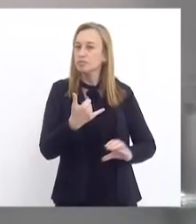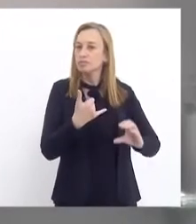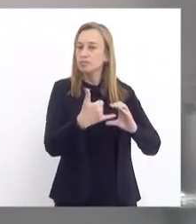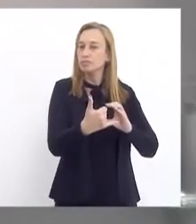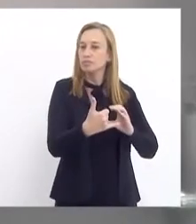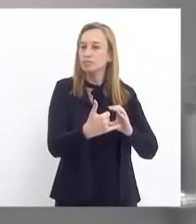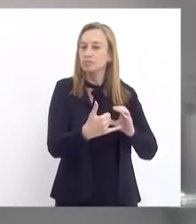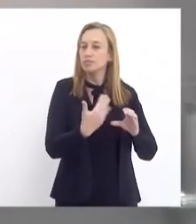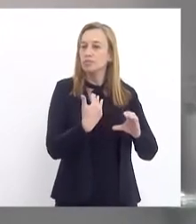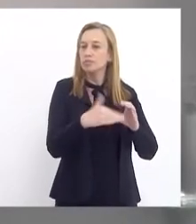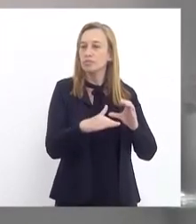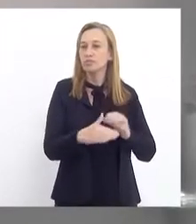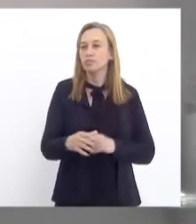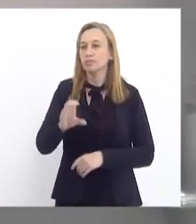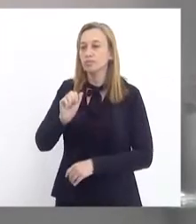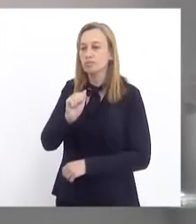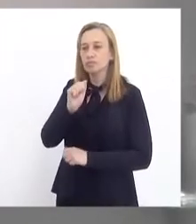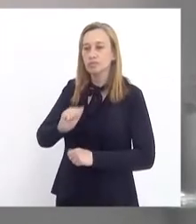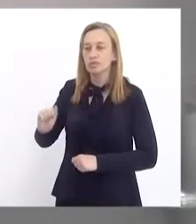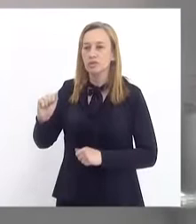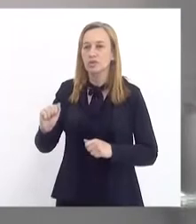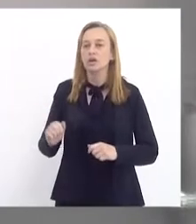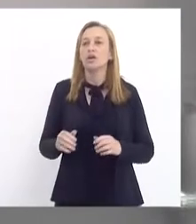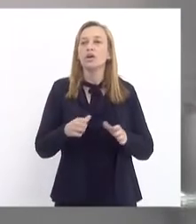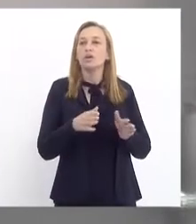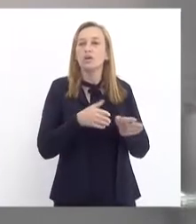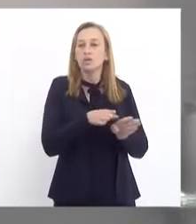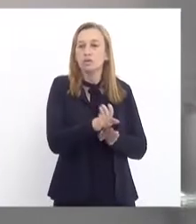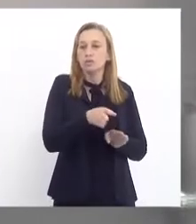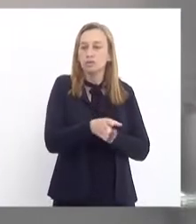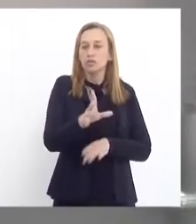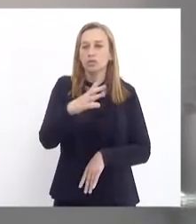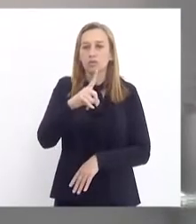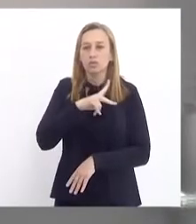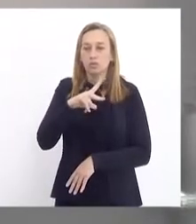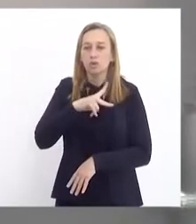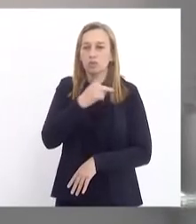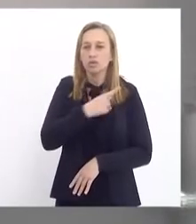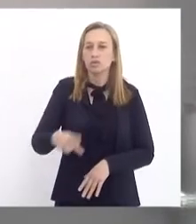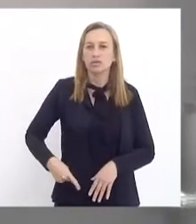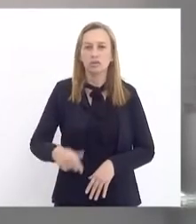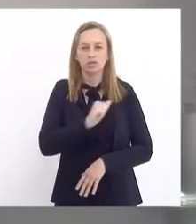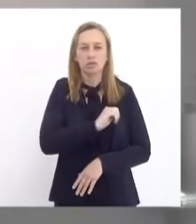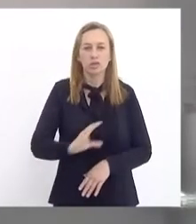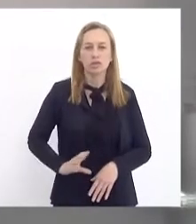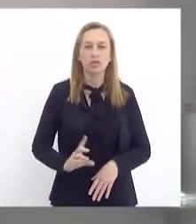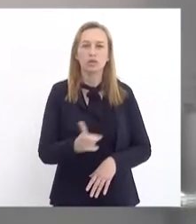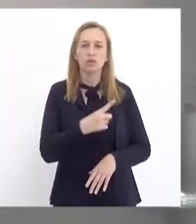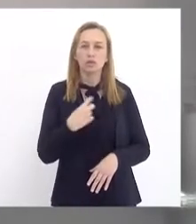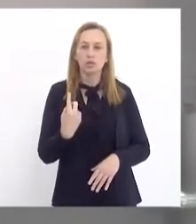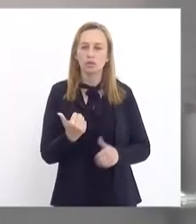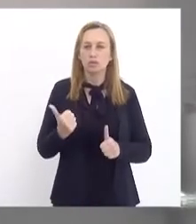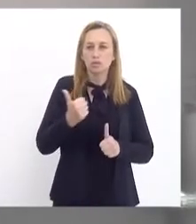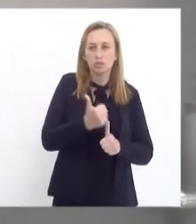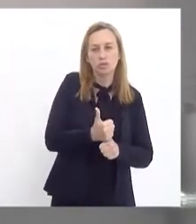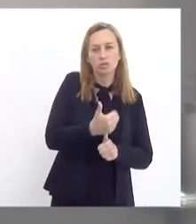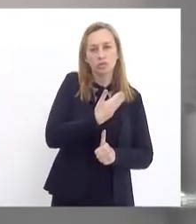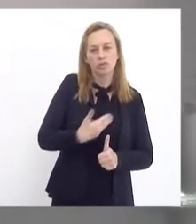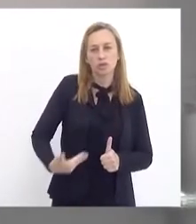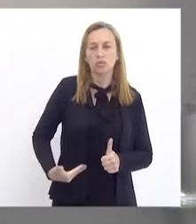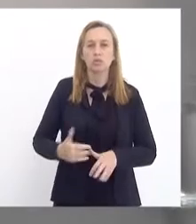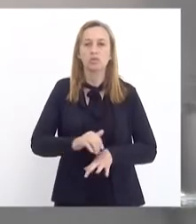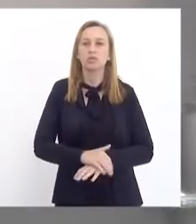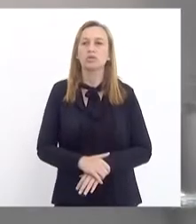assessoria. E nossa intenção aqui é, por orientação do próprio presidente André Ciliano, hoje nosso governador interino,